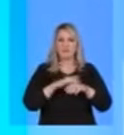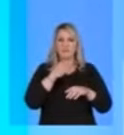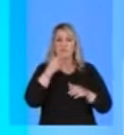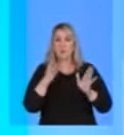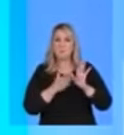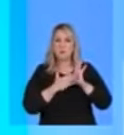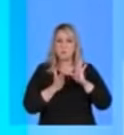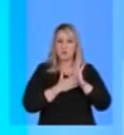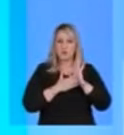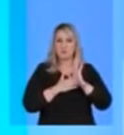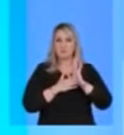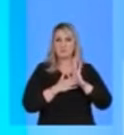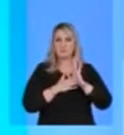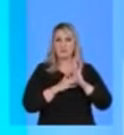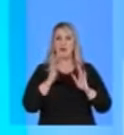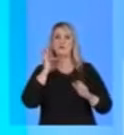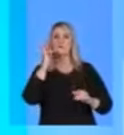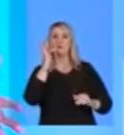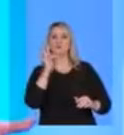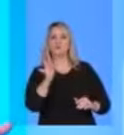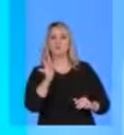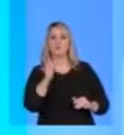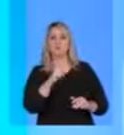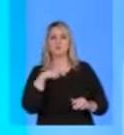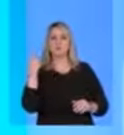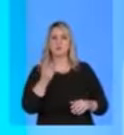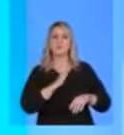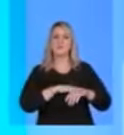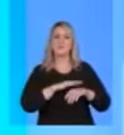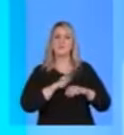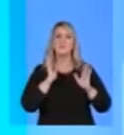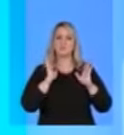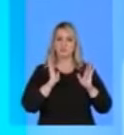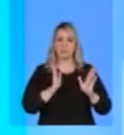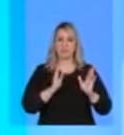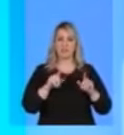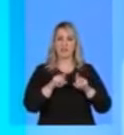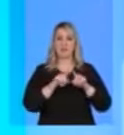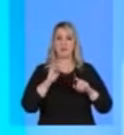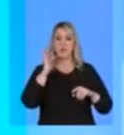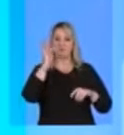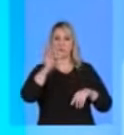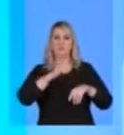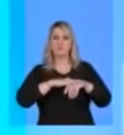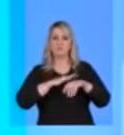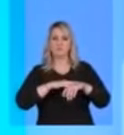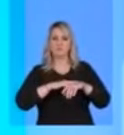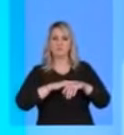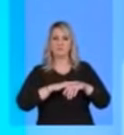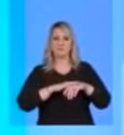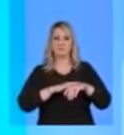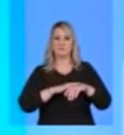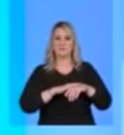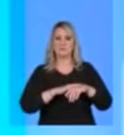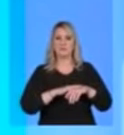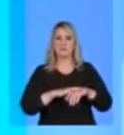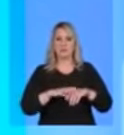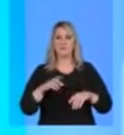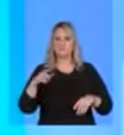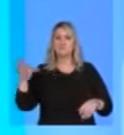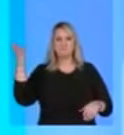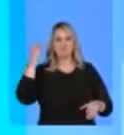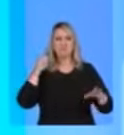de propostas de futuro falar daquilo que nós realizamos e daquilo daquilo que nós vamos fazer dizer que a gente ouviu muita coisa